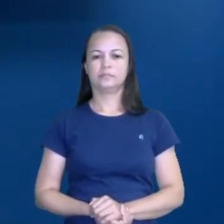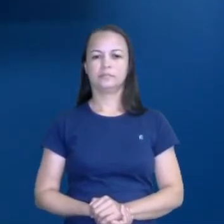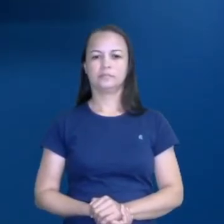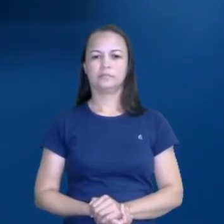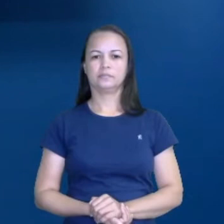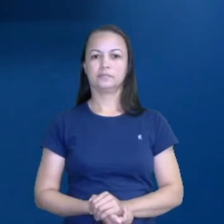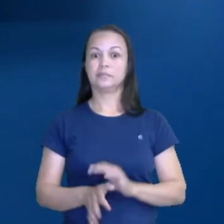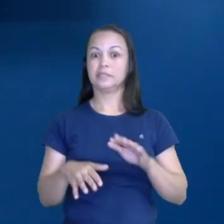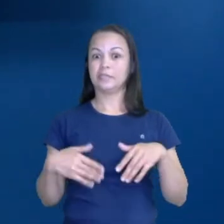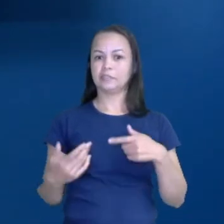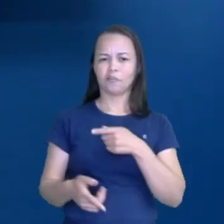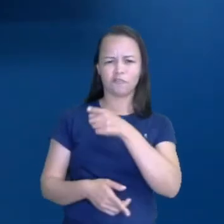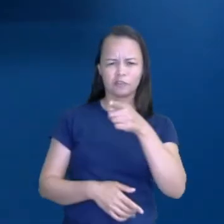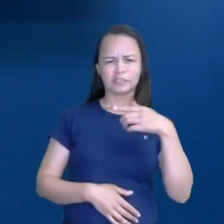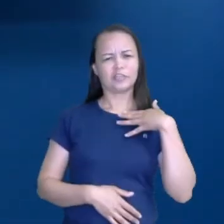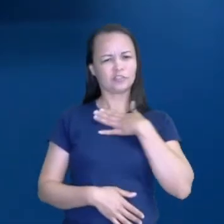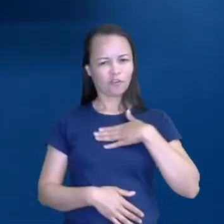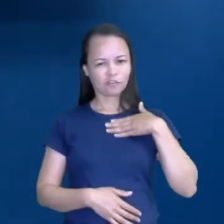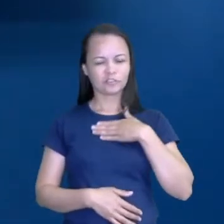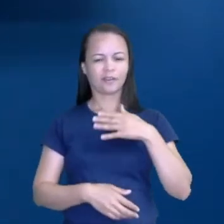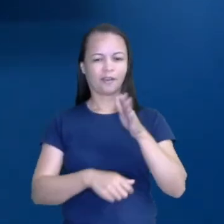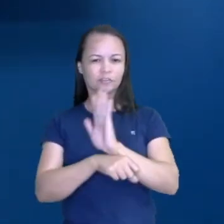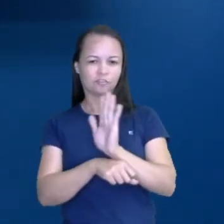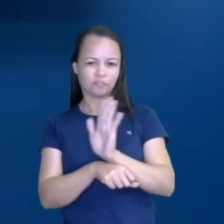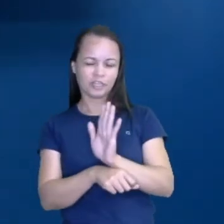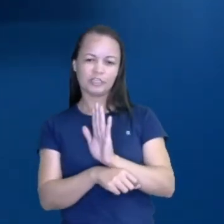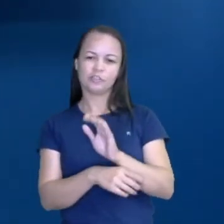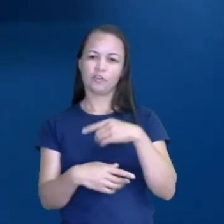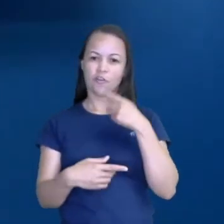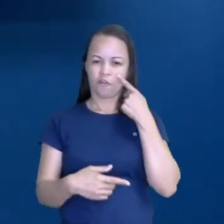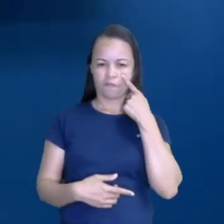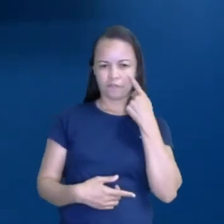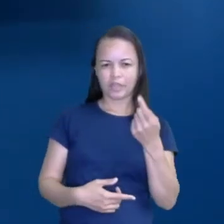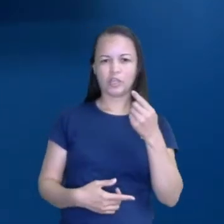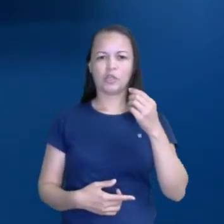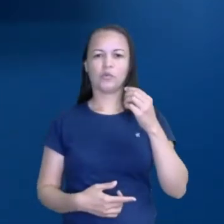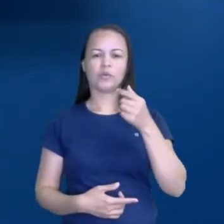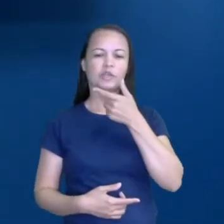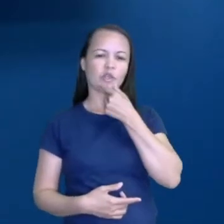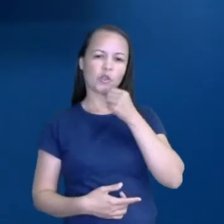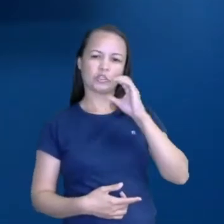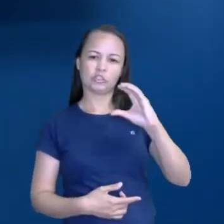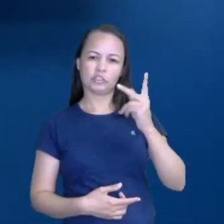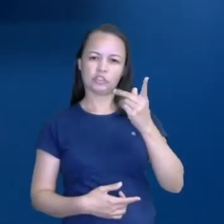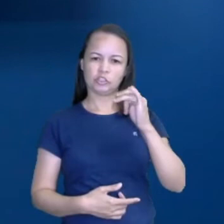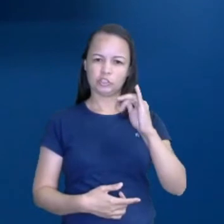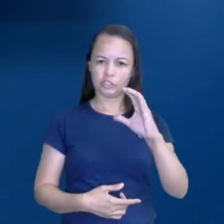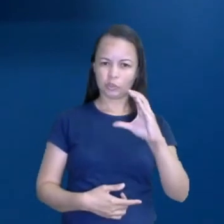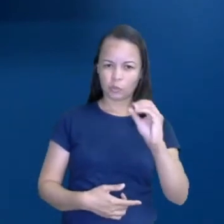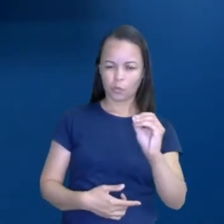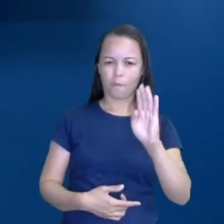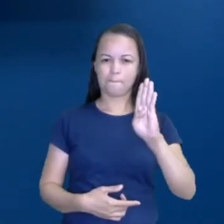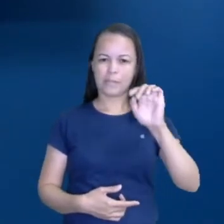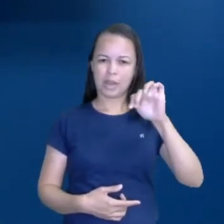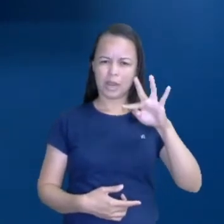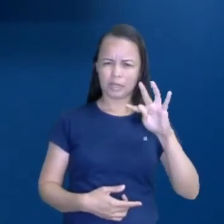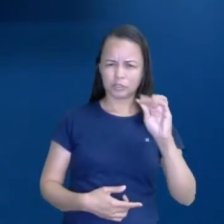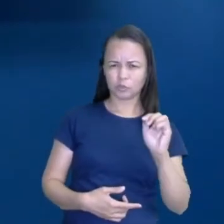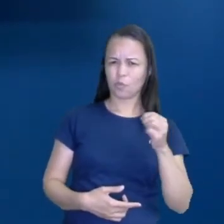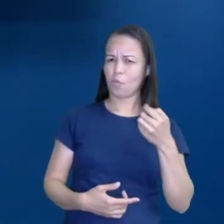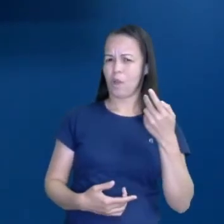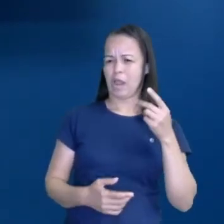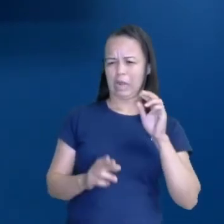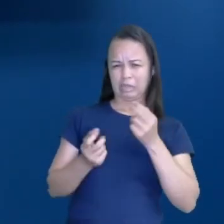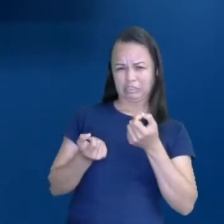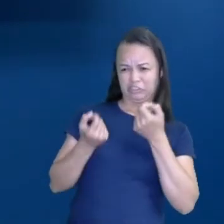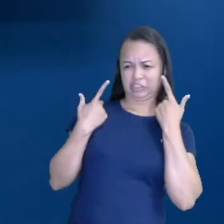Então, gente, vocês gostaram do vídeo? Viu que para Chico Bento aquilo ali era tudo muito estranho, já para o primo dele era tudo muito normal. O que o